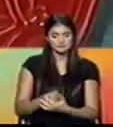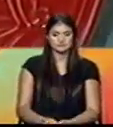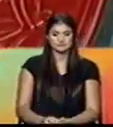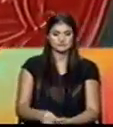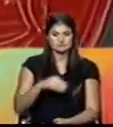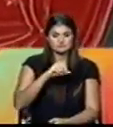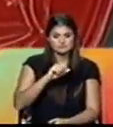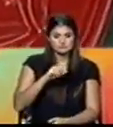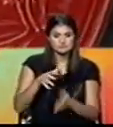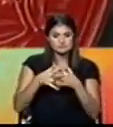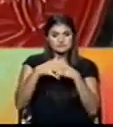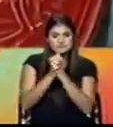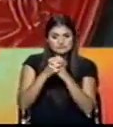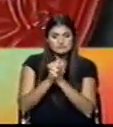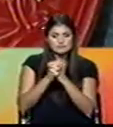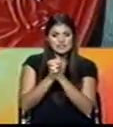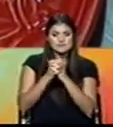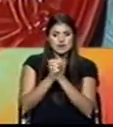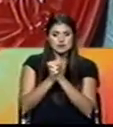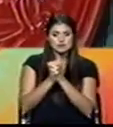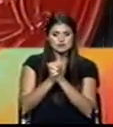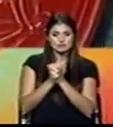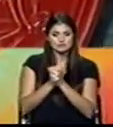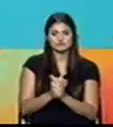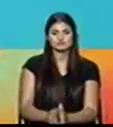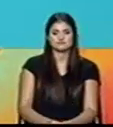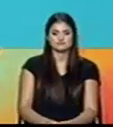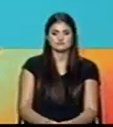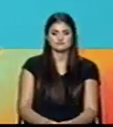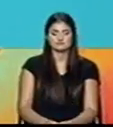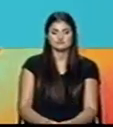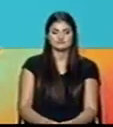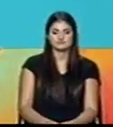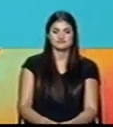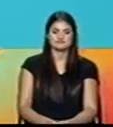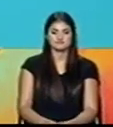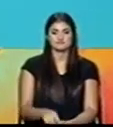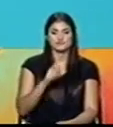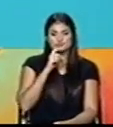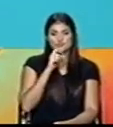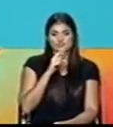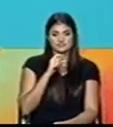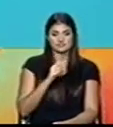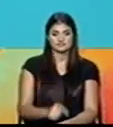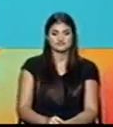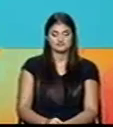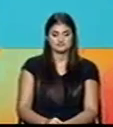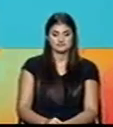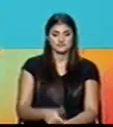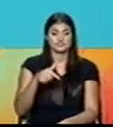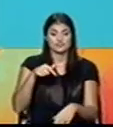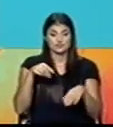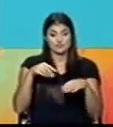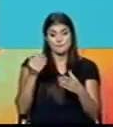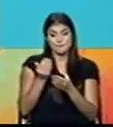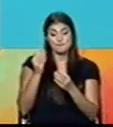preciso porque ou vamos de laranja. Já... Quer dizer, isso já é para fazer mesmo a papa. Está. Com um bocadinho de baixa maria. Já também. Sim. Pronto. Torrada, por favor, que eu gosto mais da